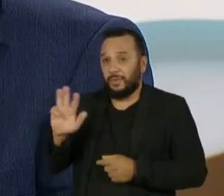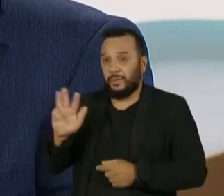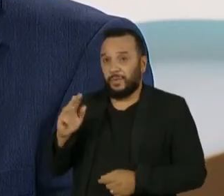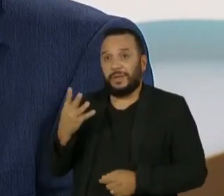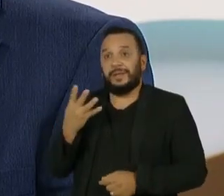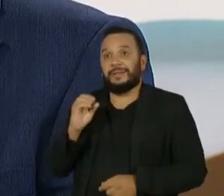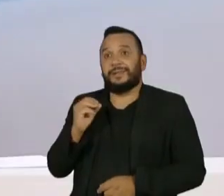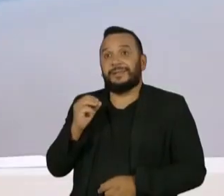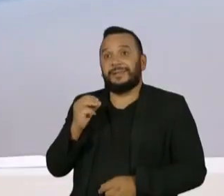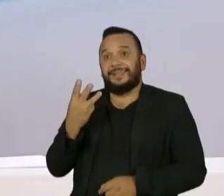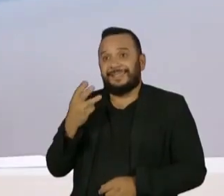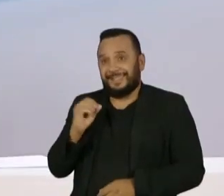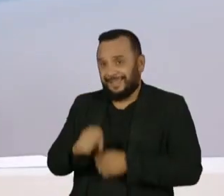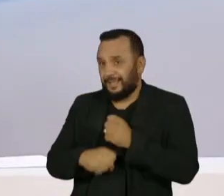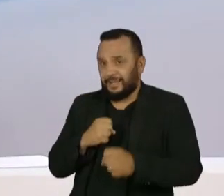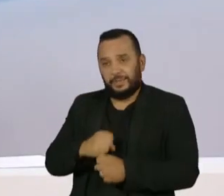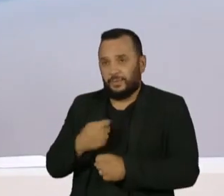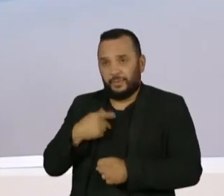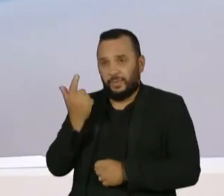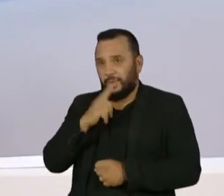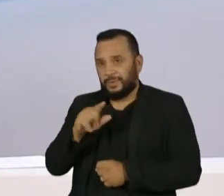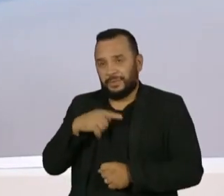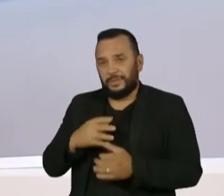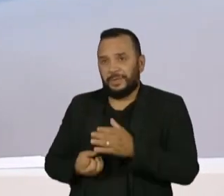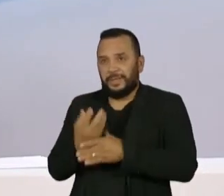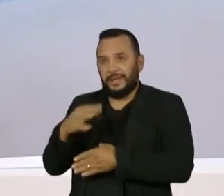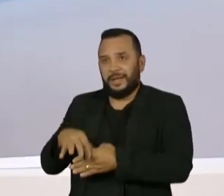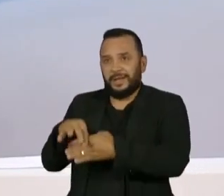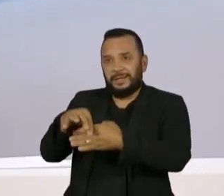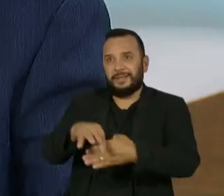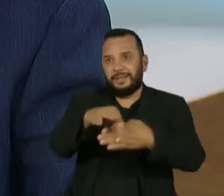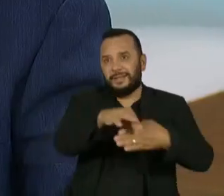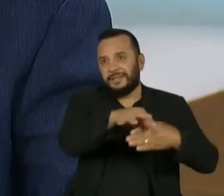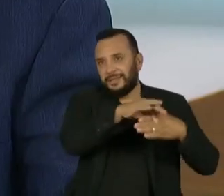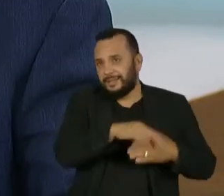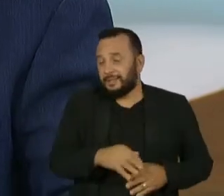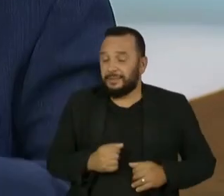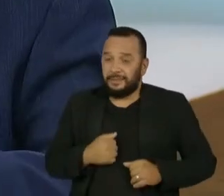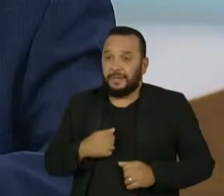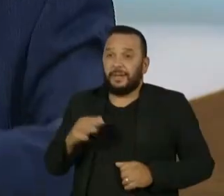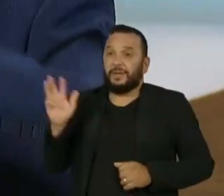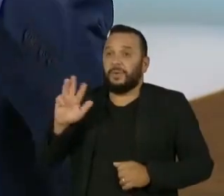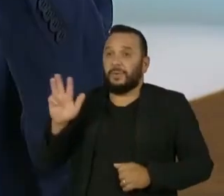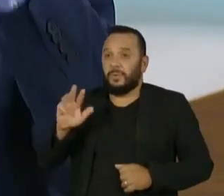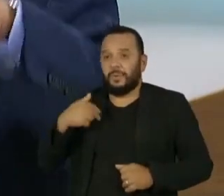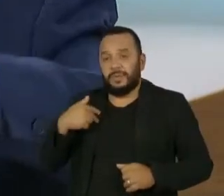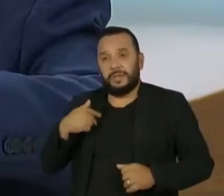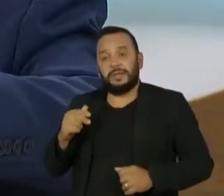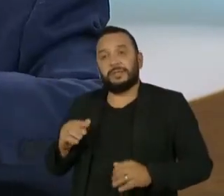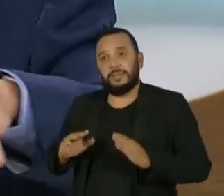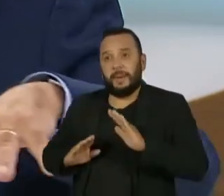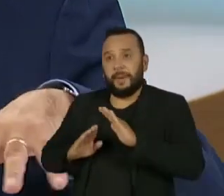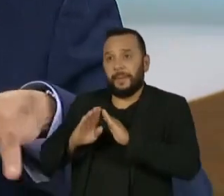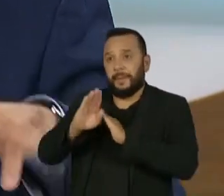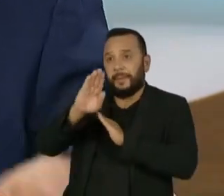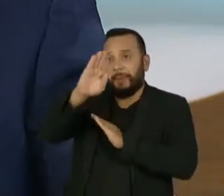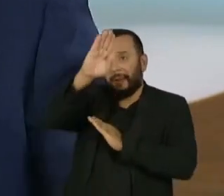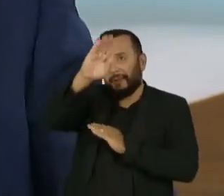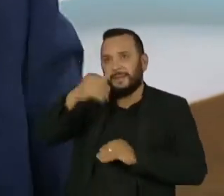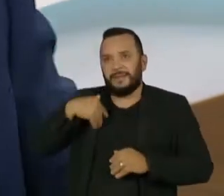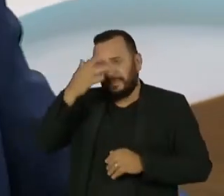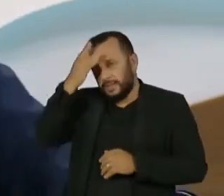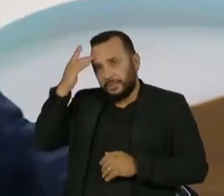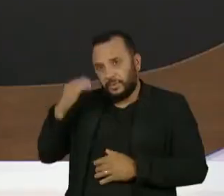anos, não conseguiu, ao contrário de Bolsonaro, fazer liderança, né? Ele é como aquele mandacaru, ele sobe, ele cresce, mas não nasce nada em